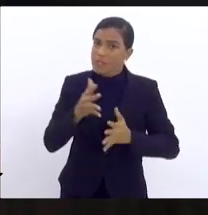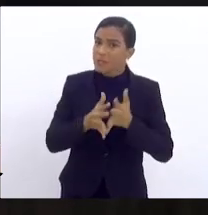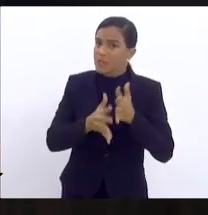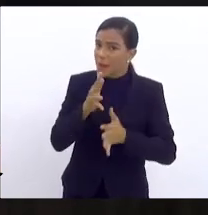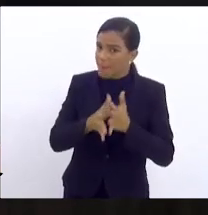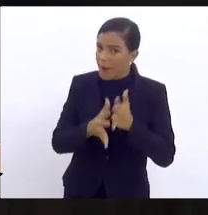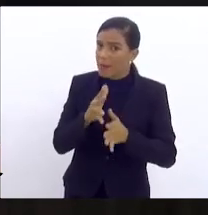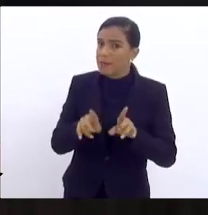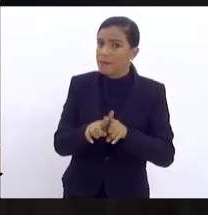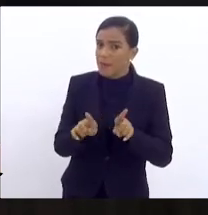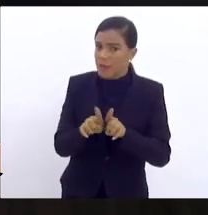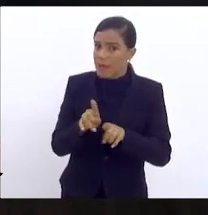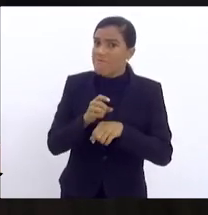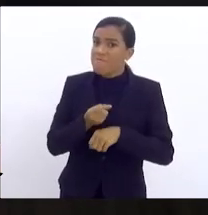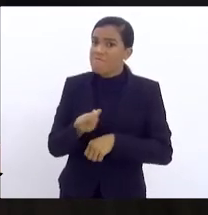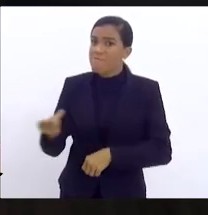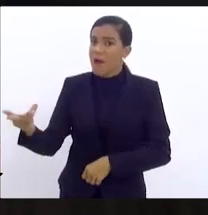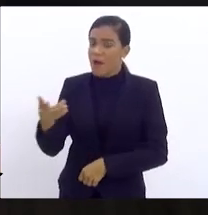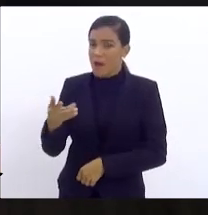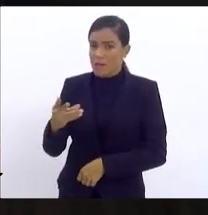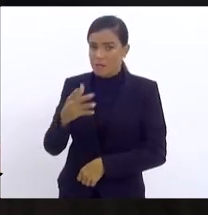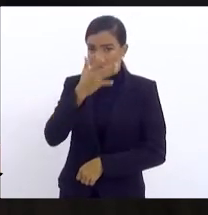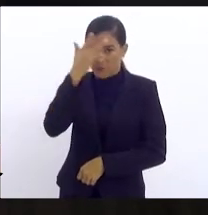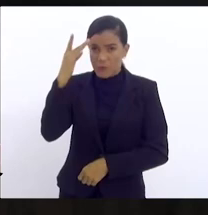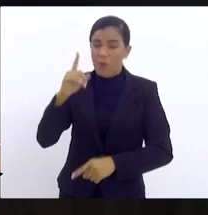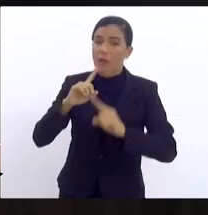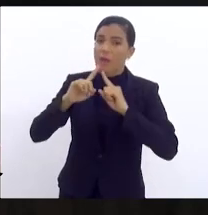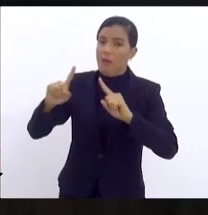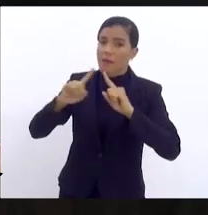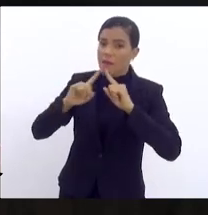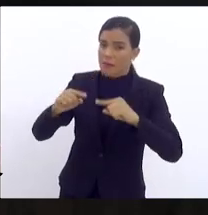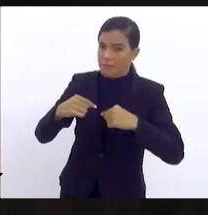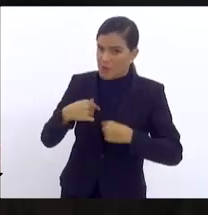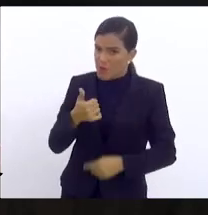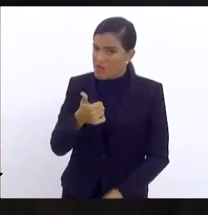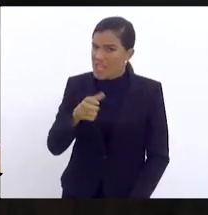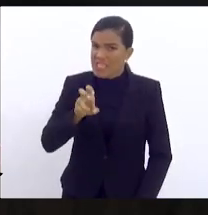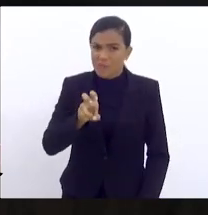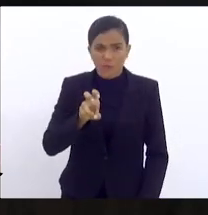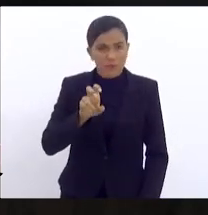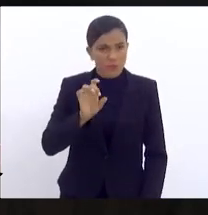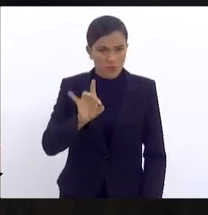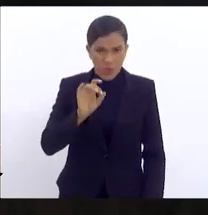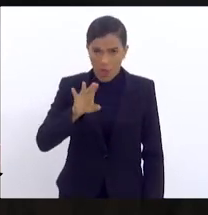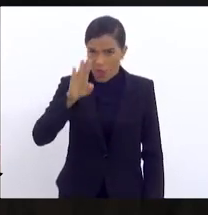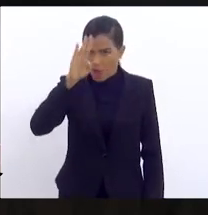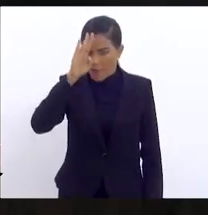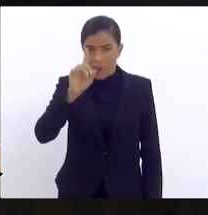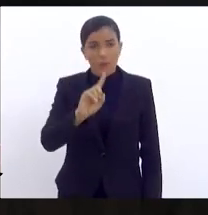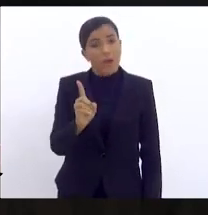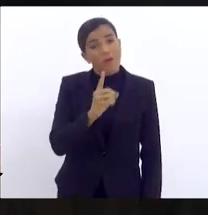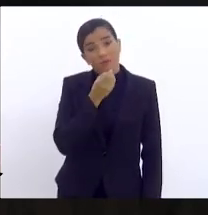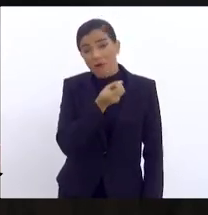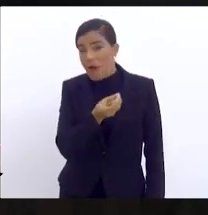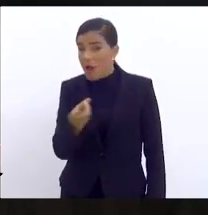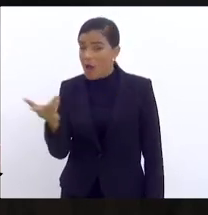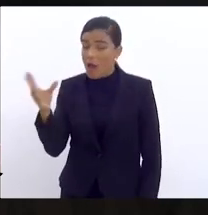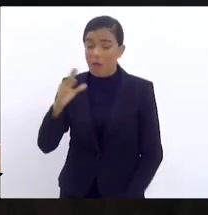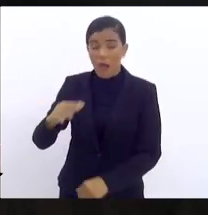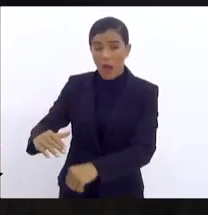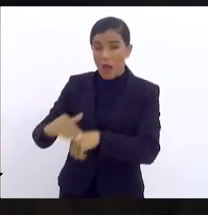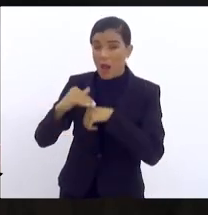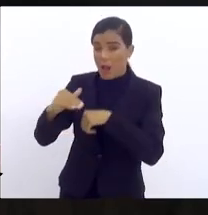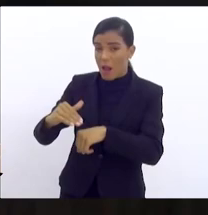eu tive algumas reclamações não somente décimo quinto não tô falando de geral na décimo quinto tanto falando geral porque essa reclamação vem para a gente aí